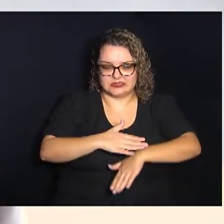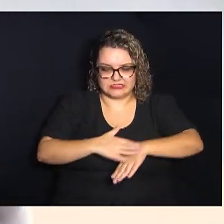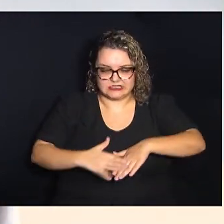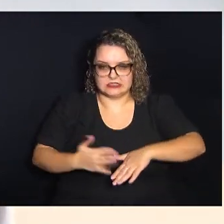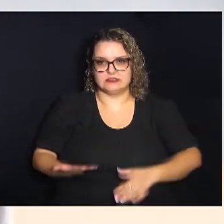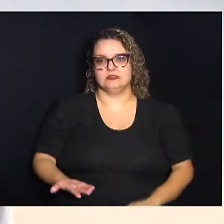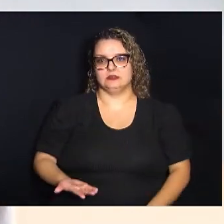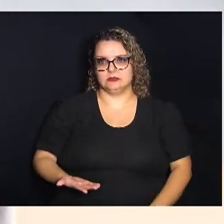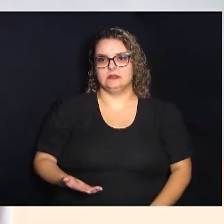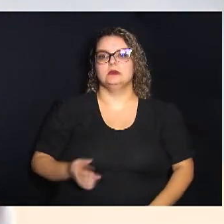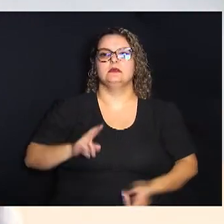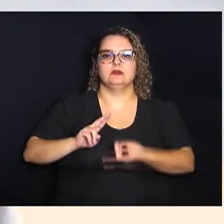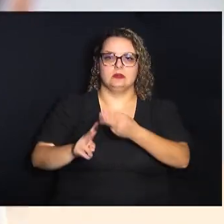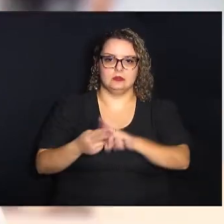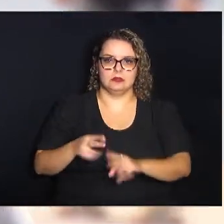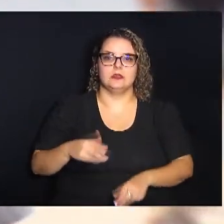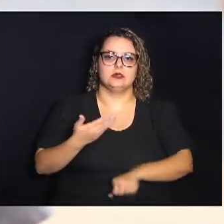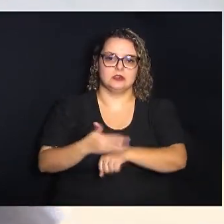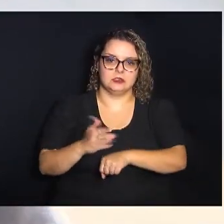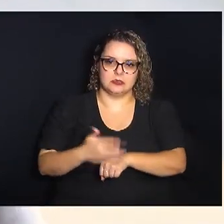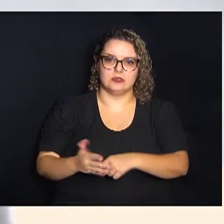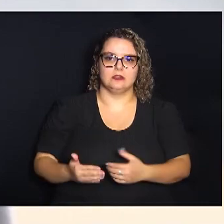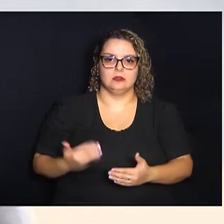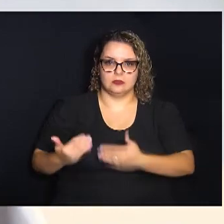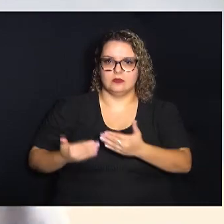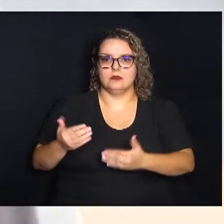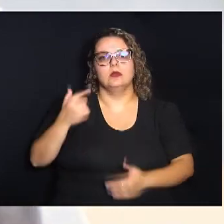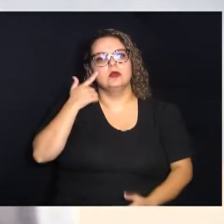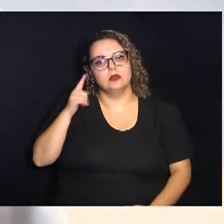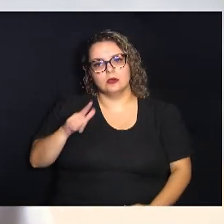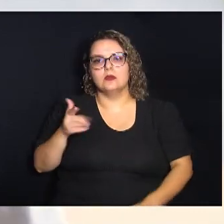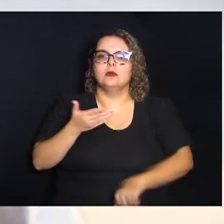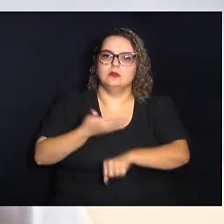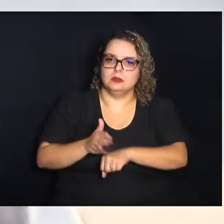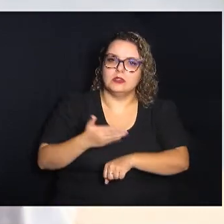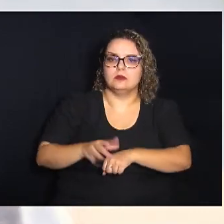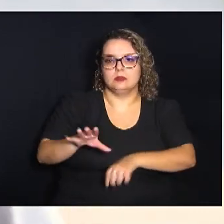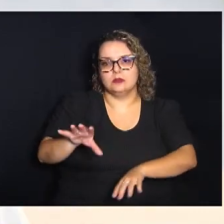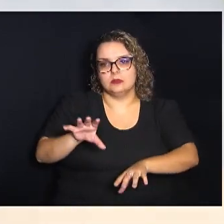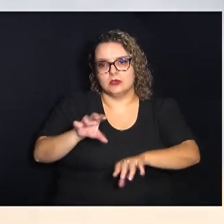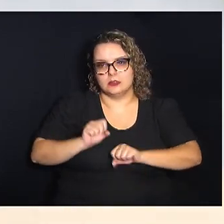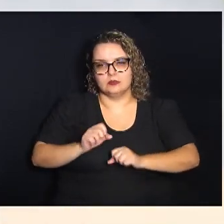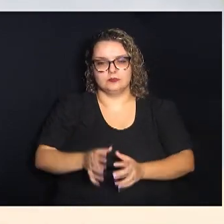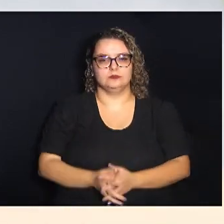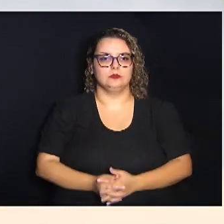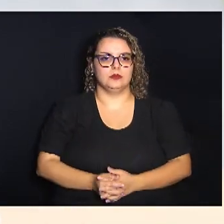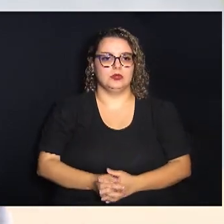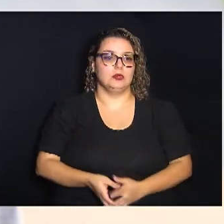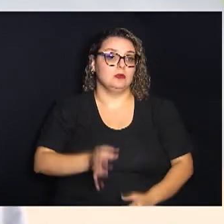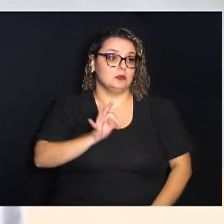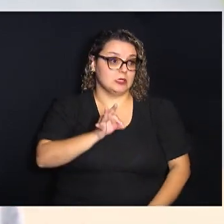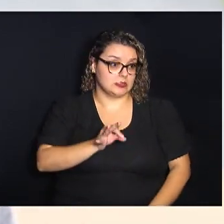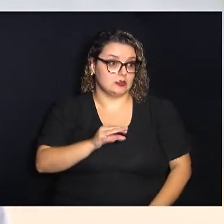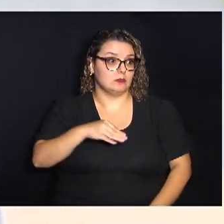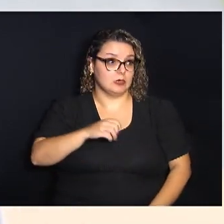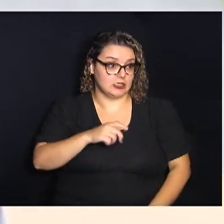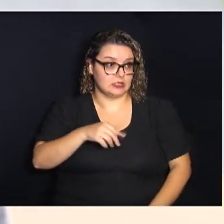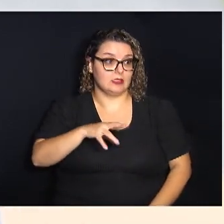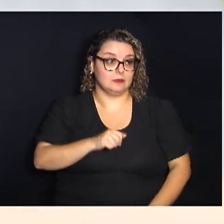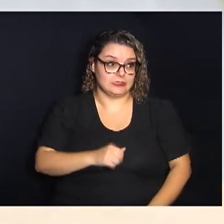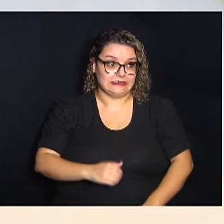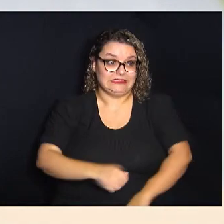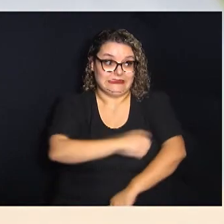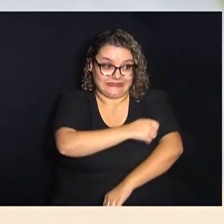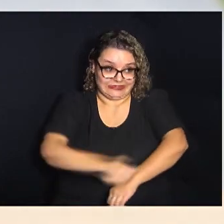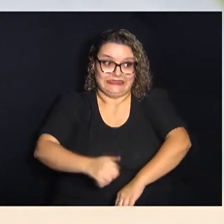sim, tem que ter habilidade. Isso aí você vai, lógico, praticando e adquirindo, né? Para acertar uma manobra tem que ralar muito, literalmente,